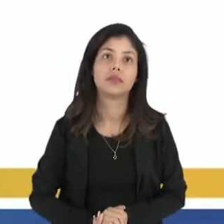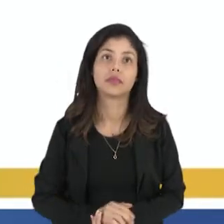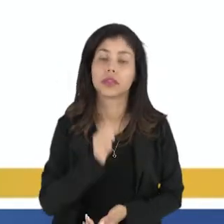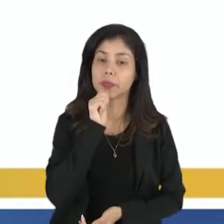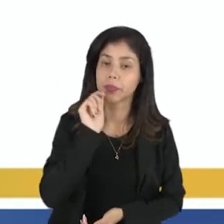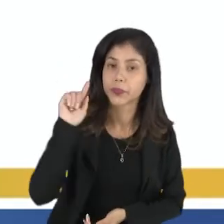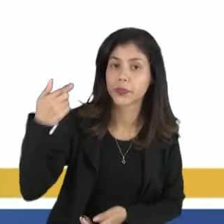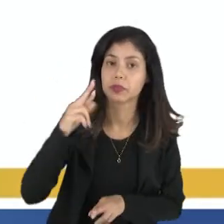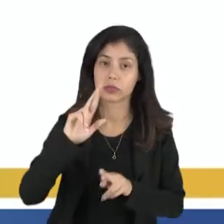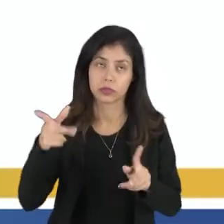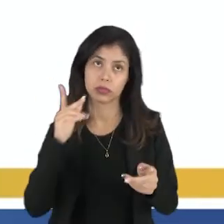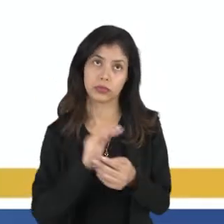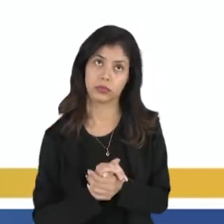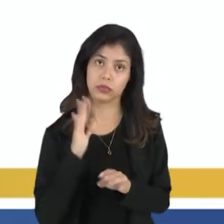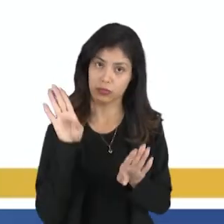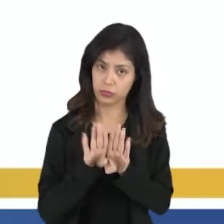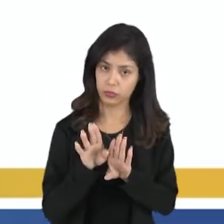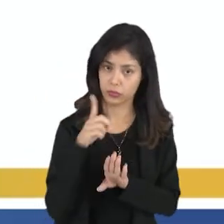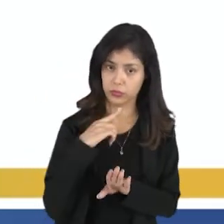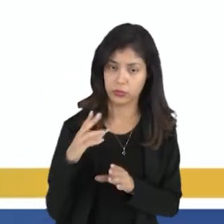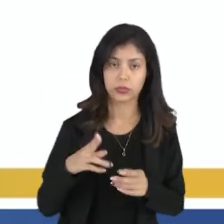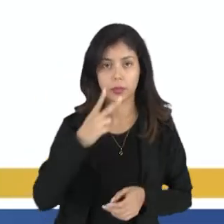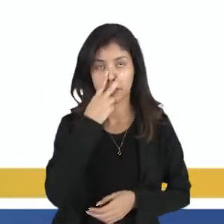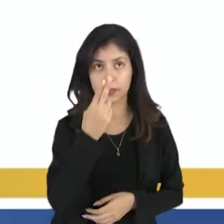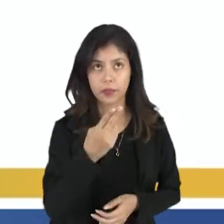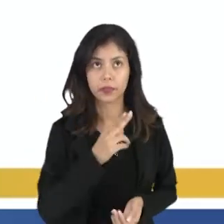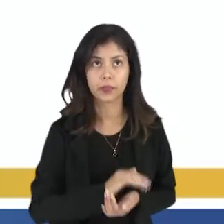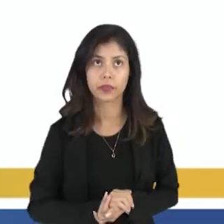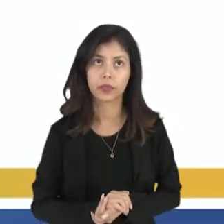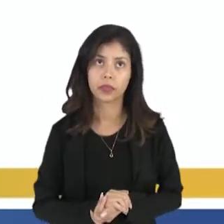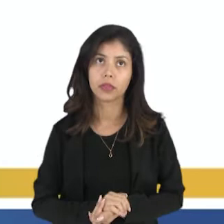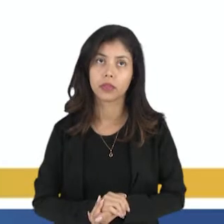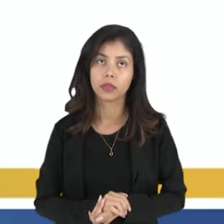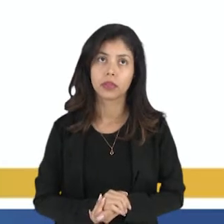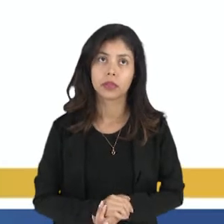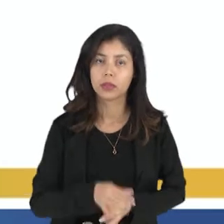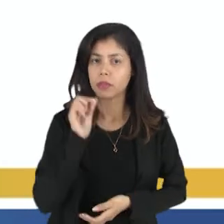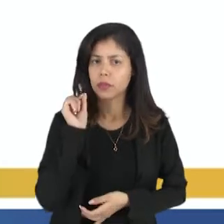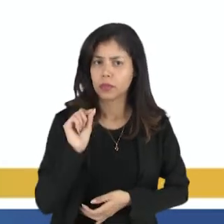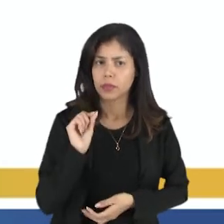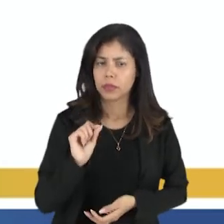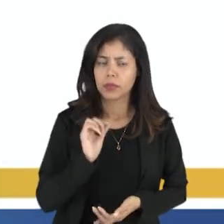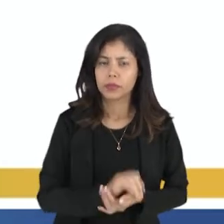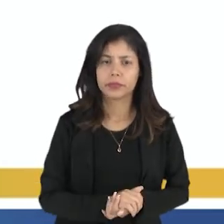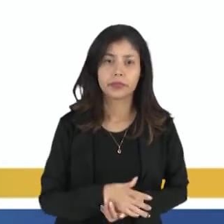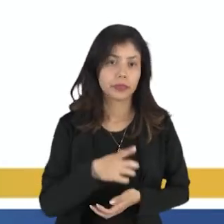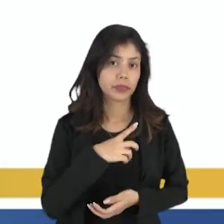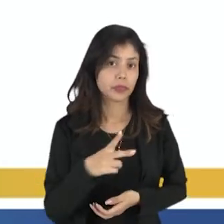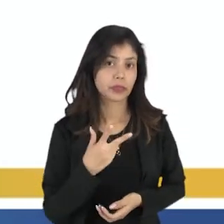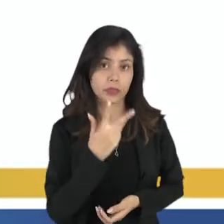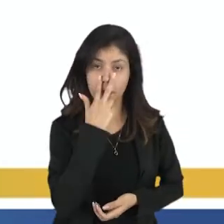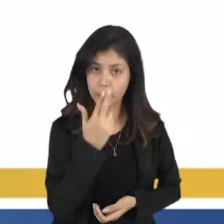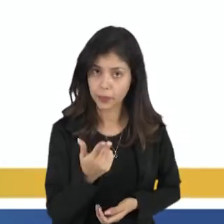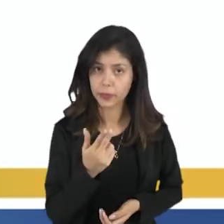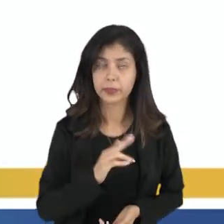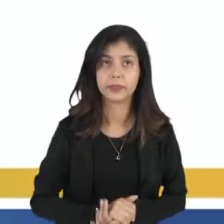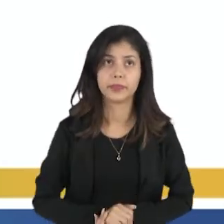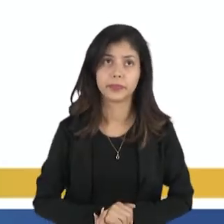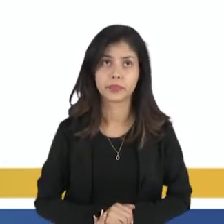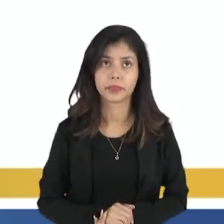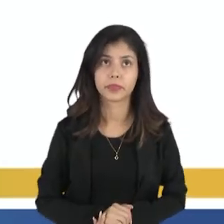Mas além das diferenças, eles também têm coisas em comum, também têm similaridades. E o que há de comum entre os